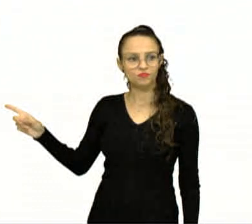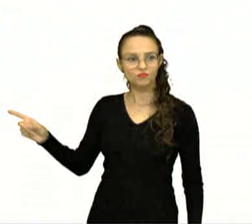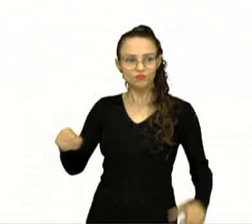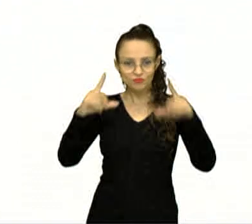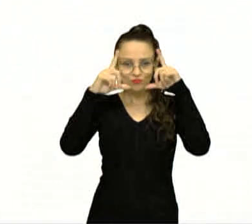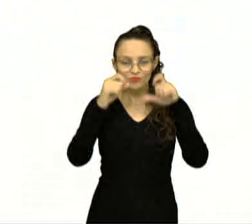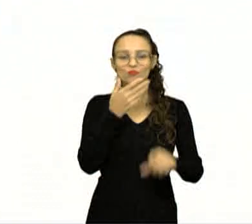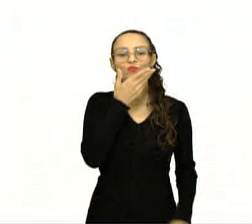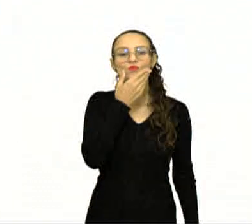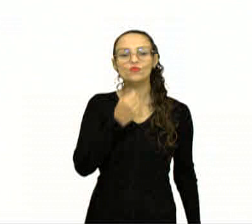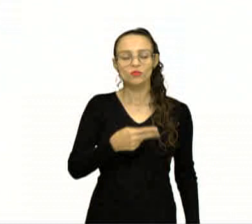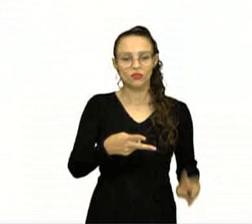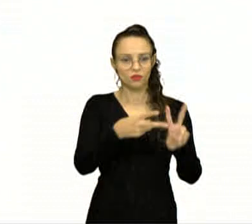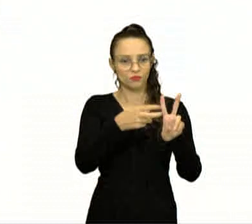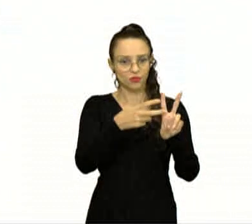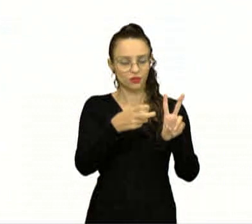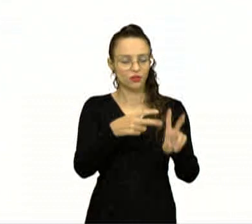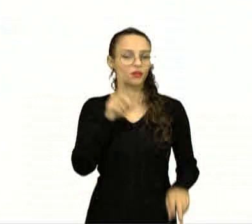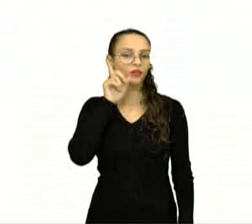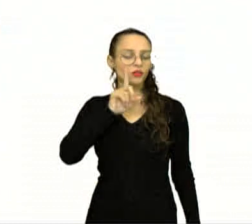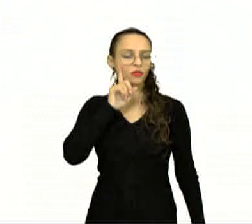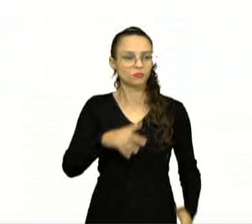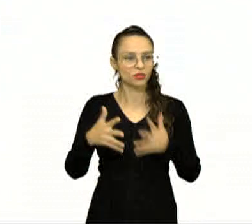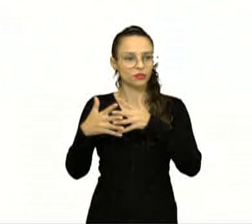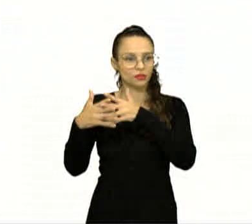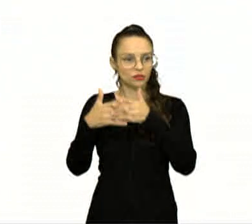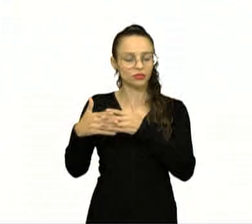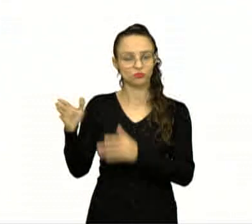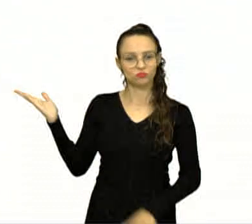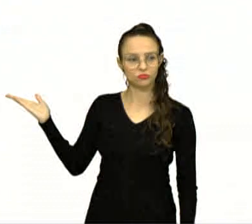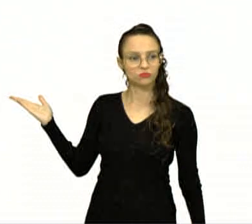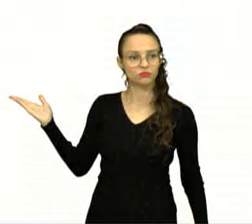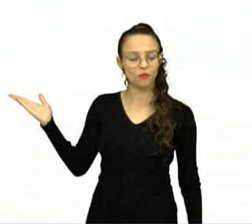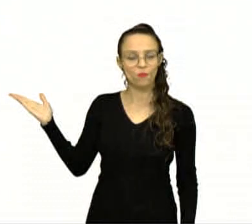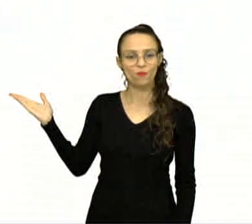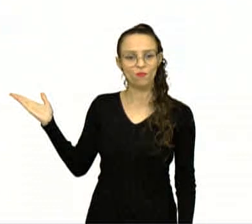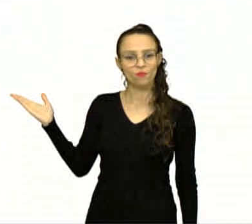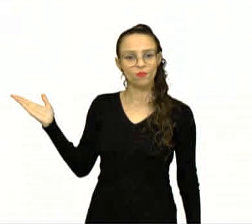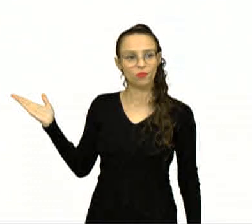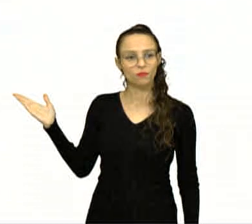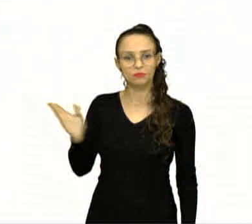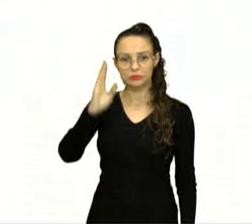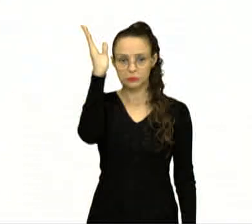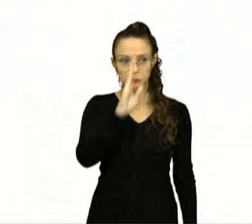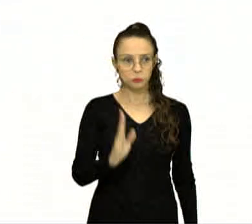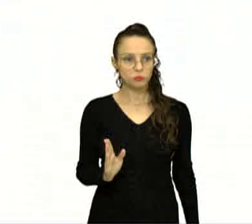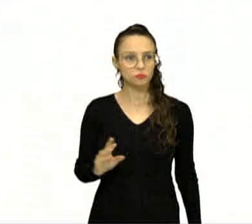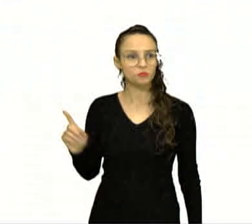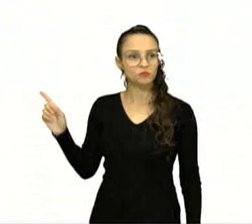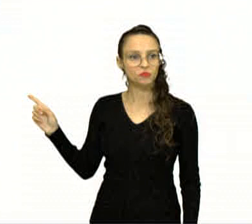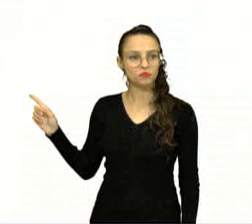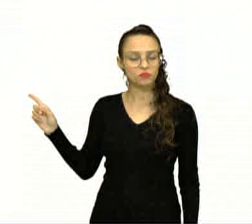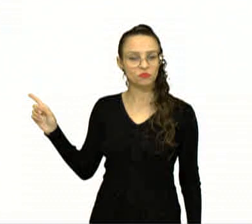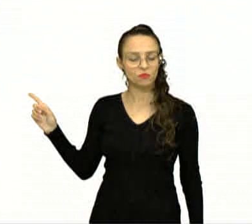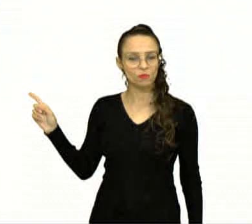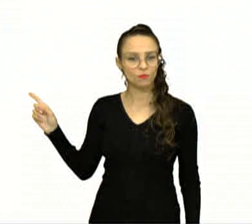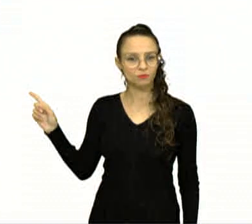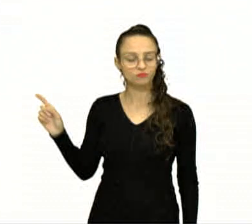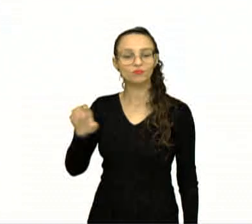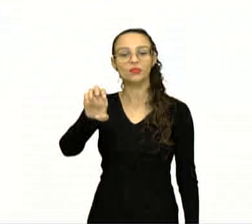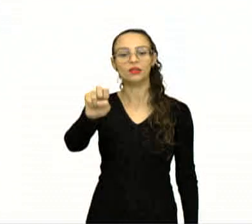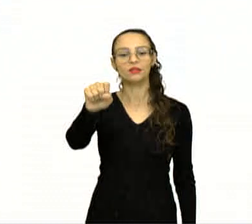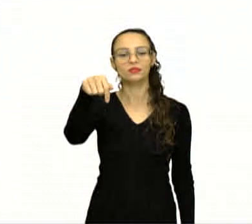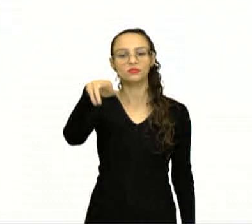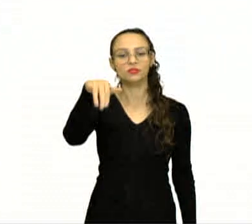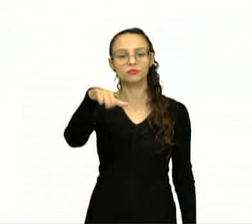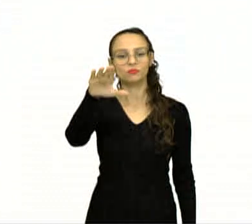fotografia de um indígena norte-americano. Aqui, um, né, brasileiro, uma inuit, uma esquimó,